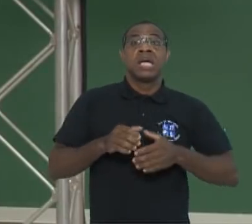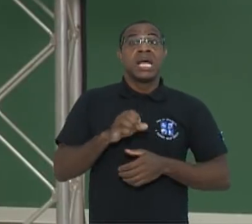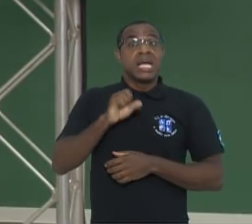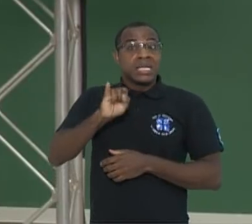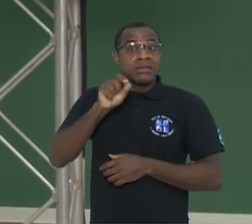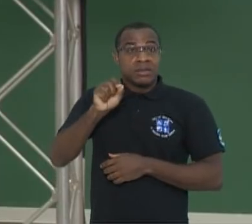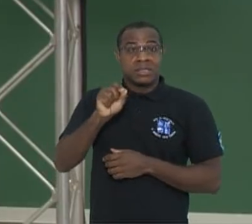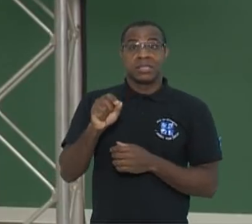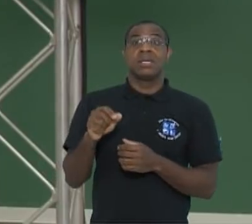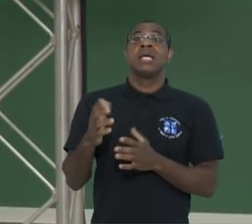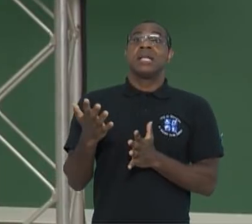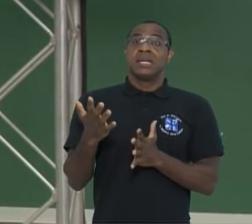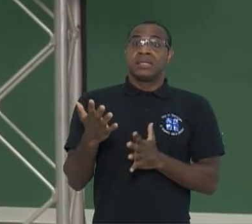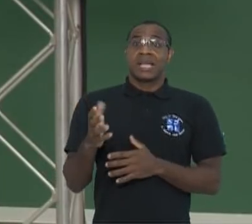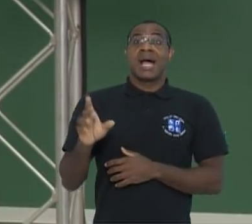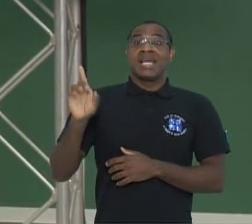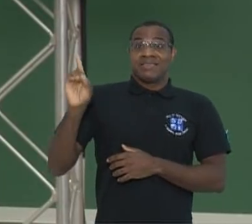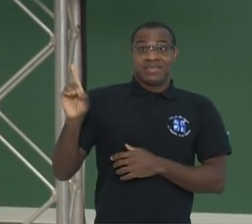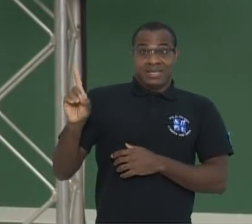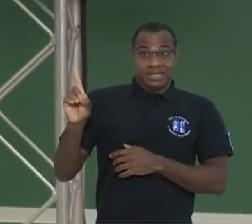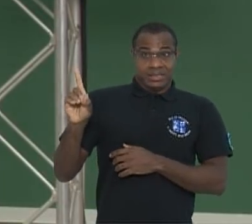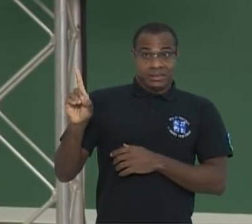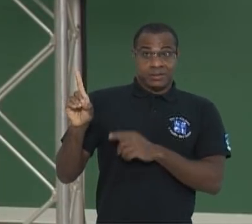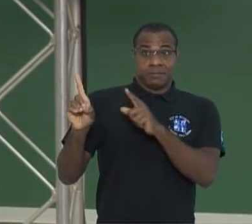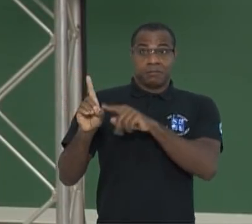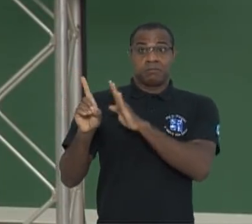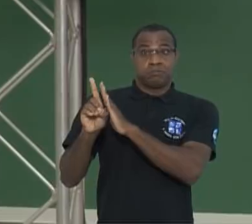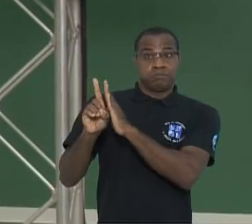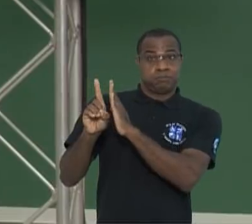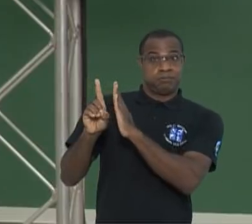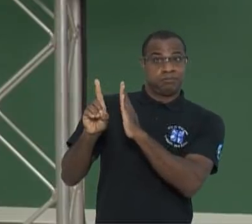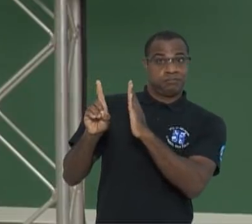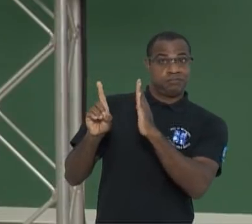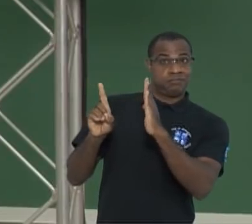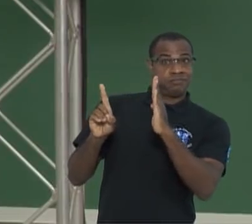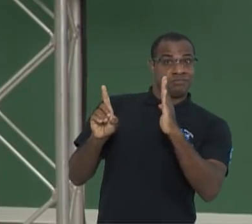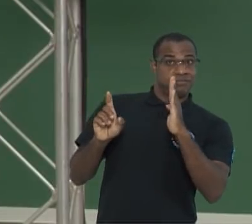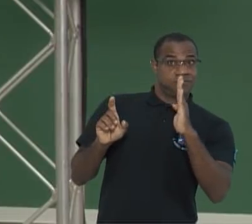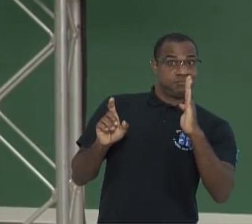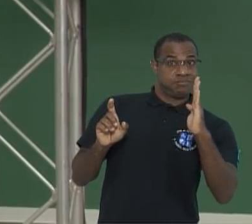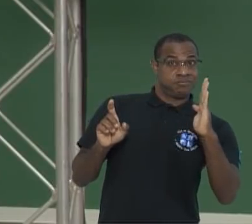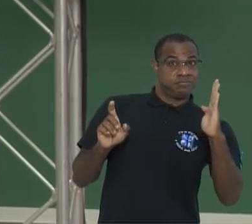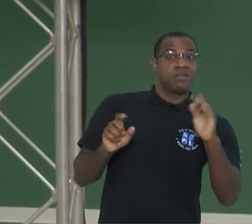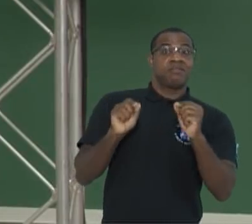for da direita para a esquerda, você vai multiplicar por